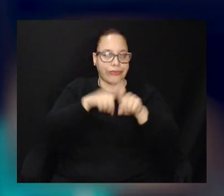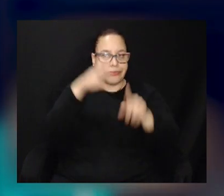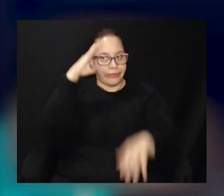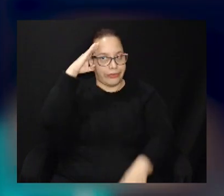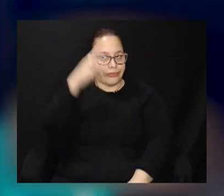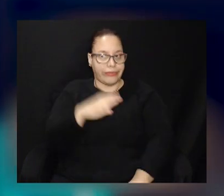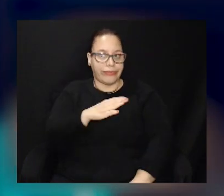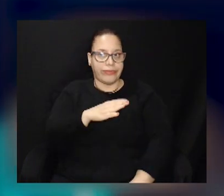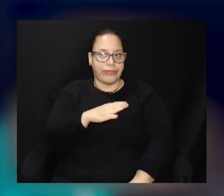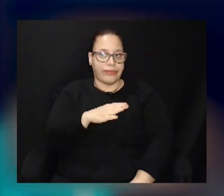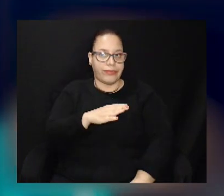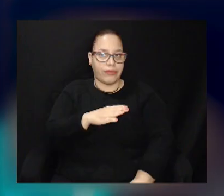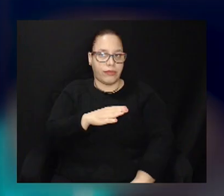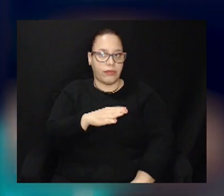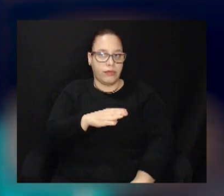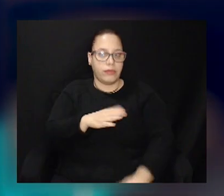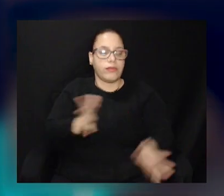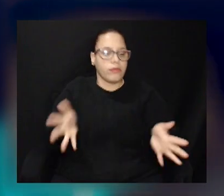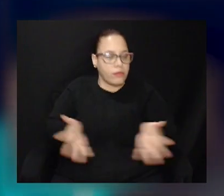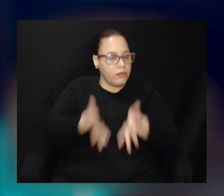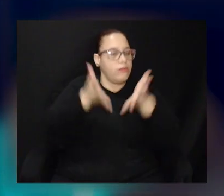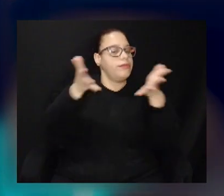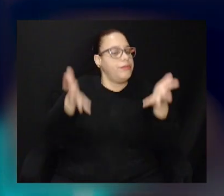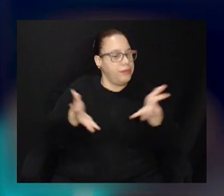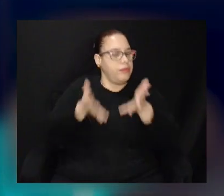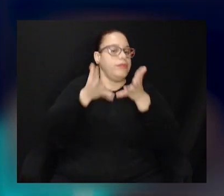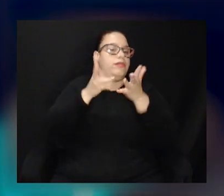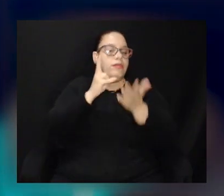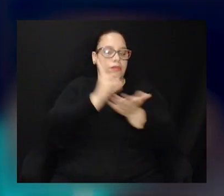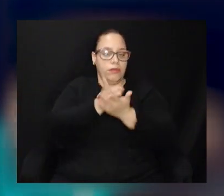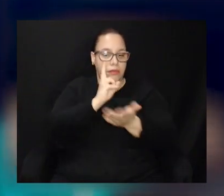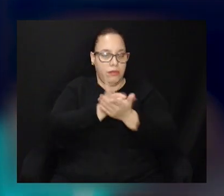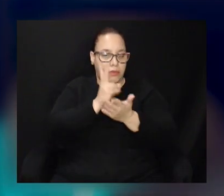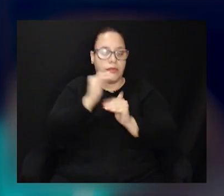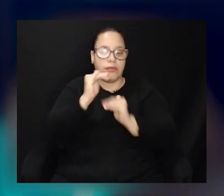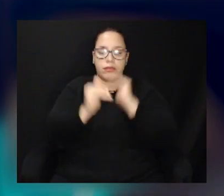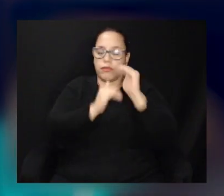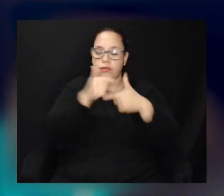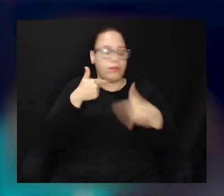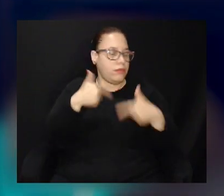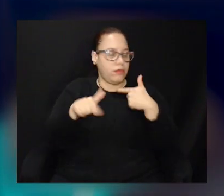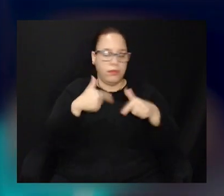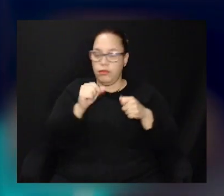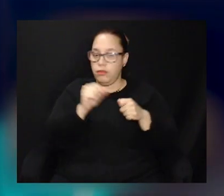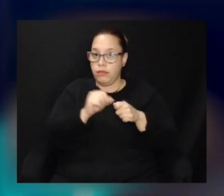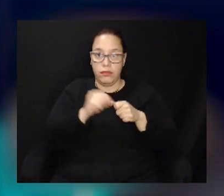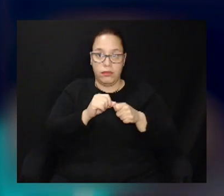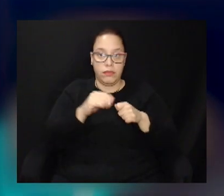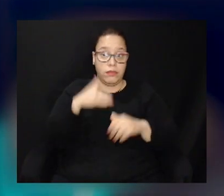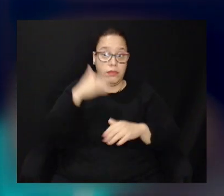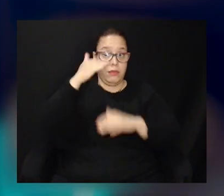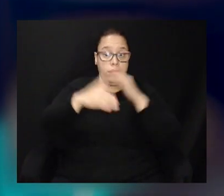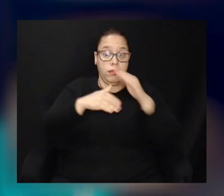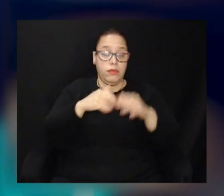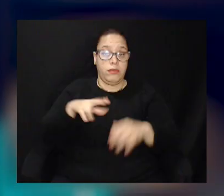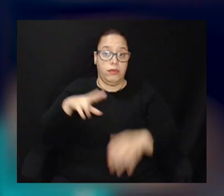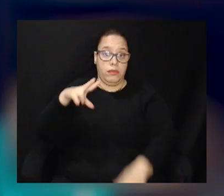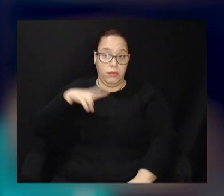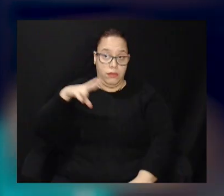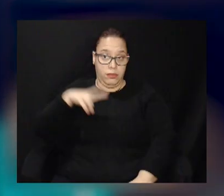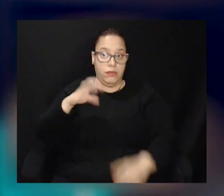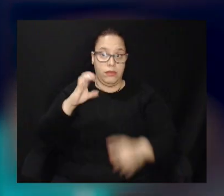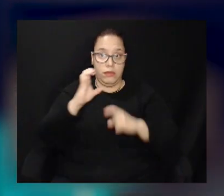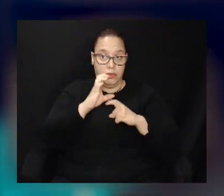sirva de estímulo para você continuar produzindo, trabalhando na sua clínica particular, se